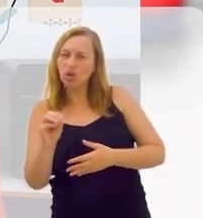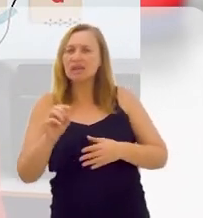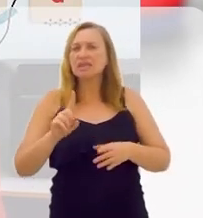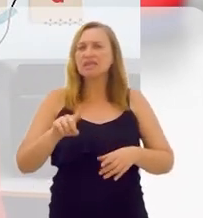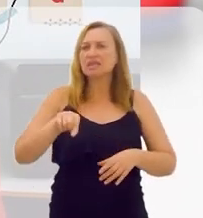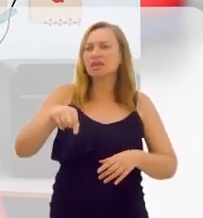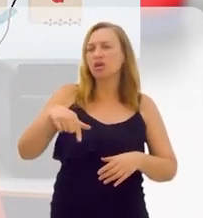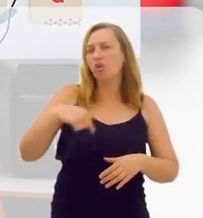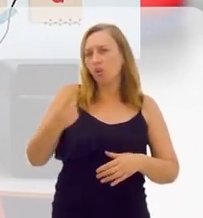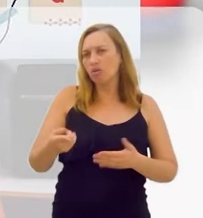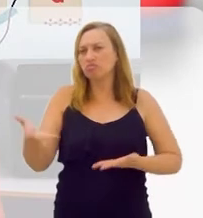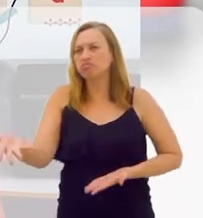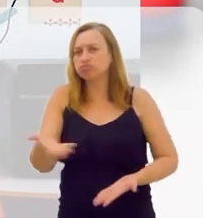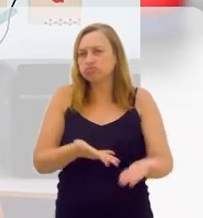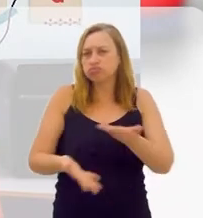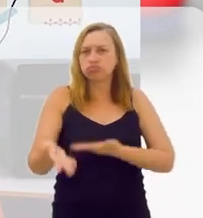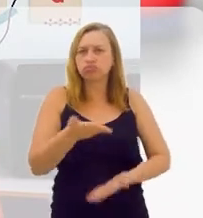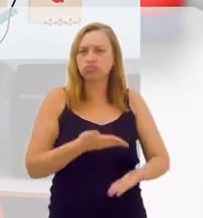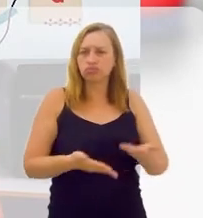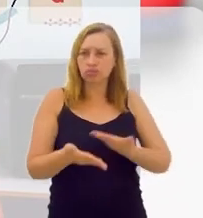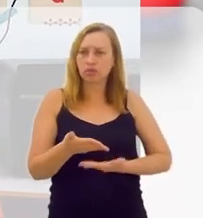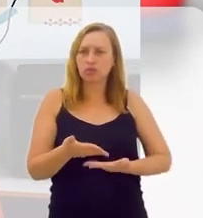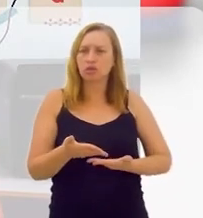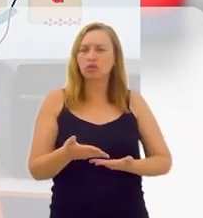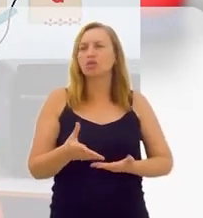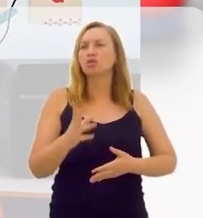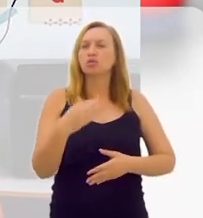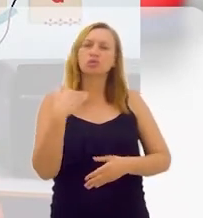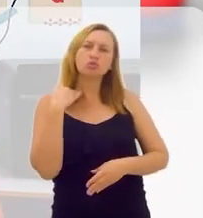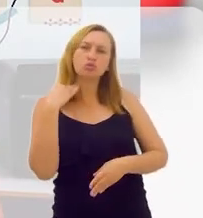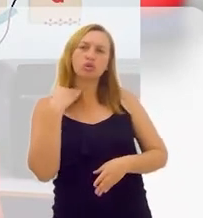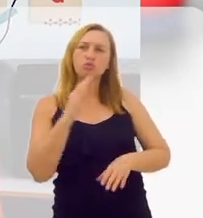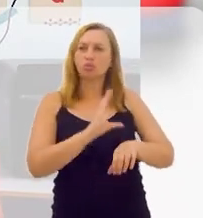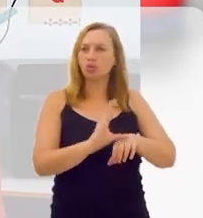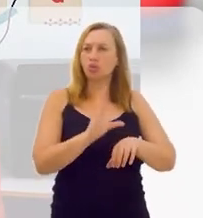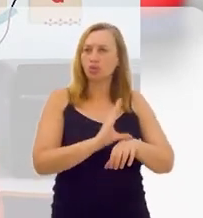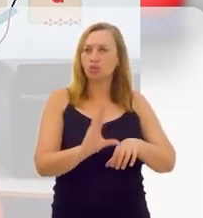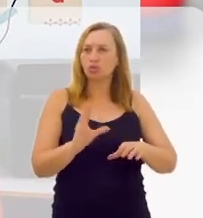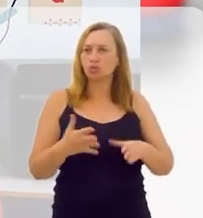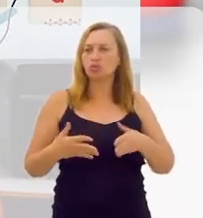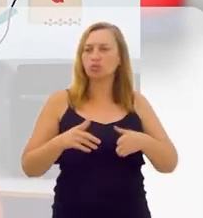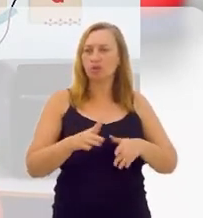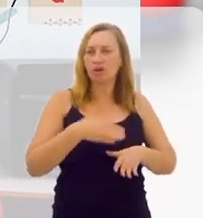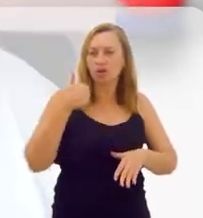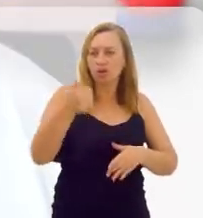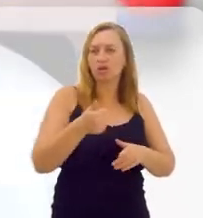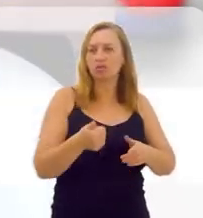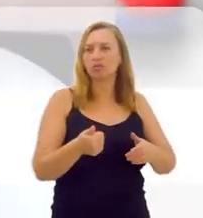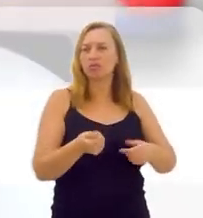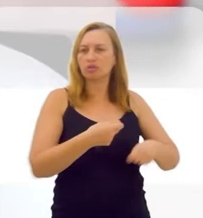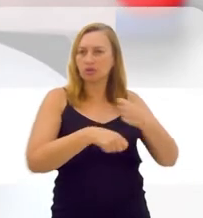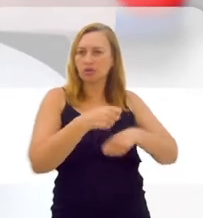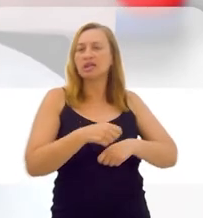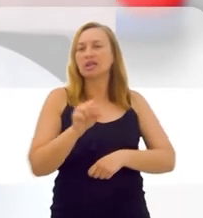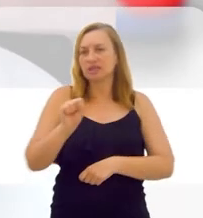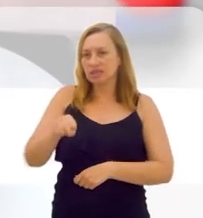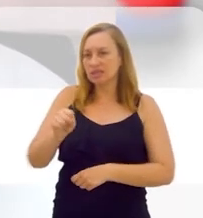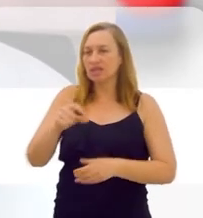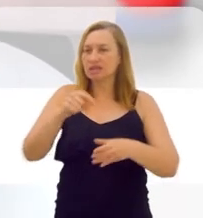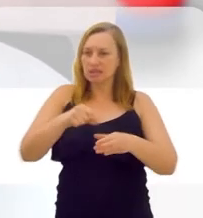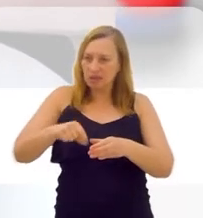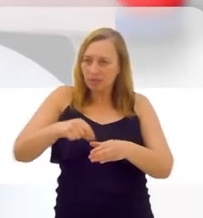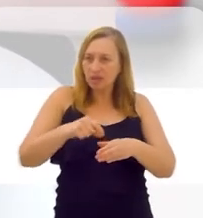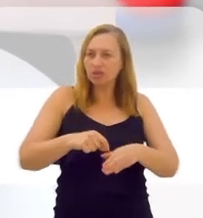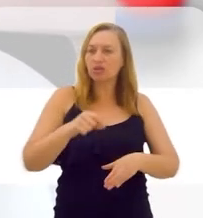existe alguma outra parceria do banco com cursos de aperfeiçoamento para o negócio em si? Isso, é. O Semente é uma